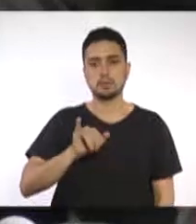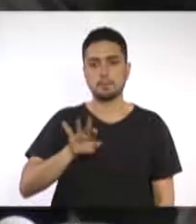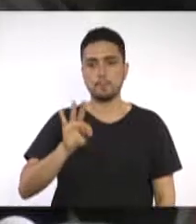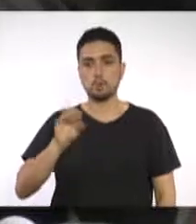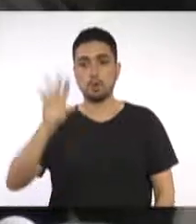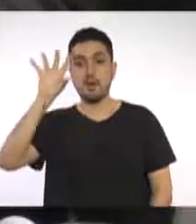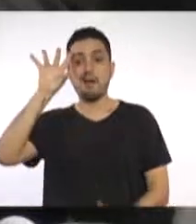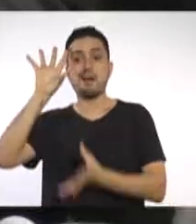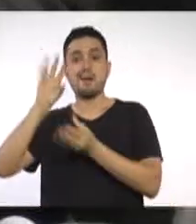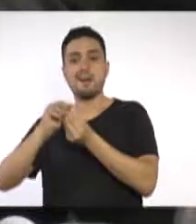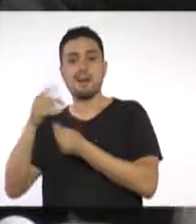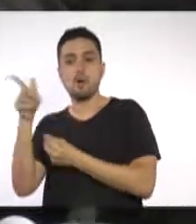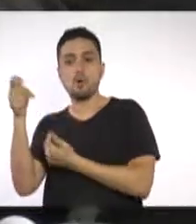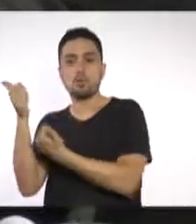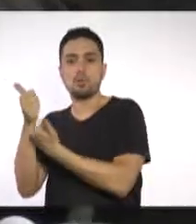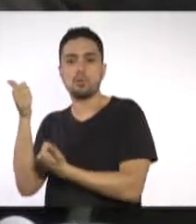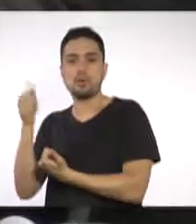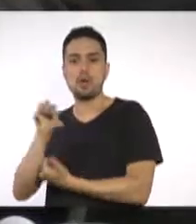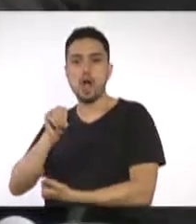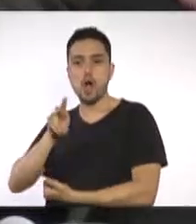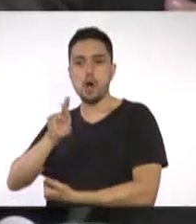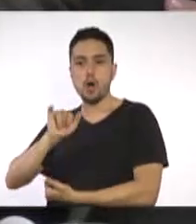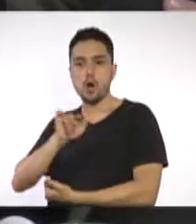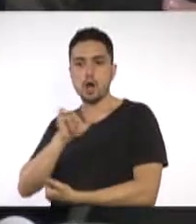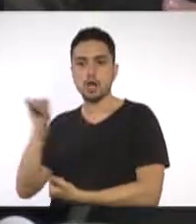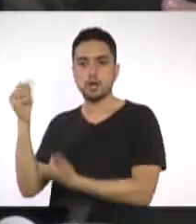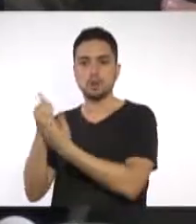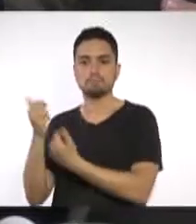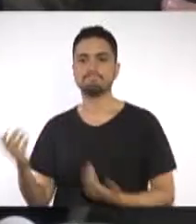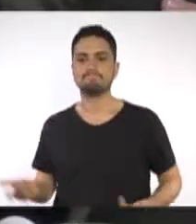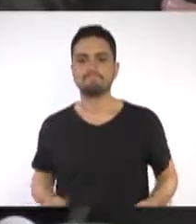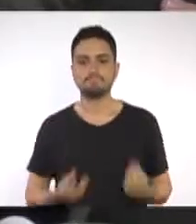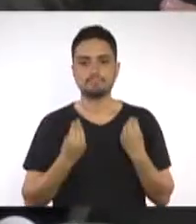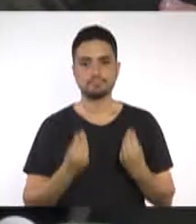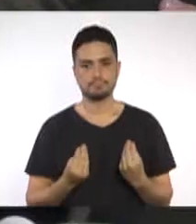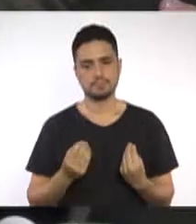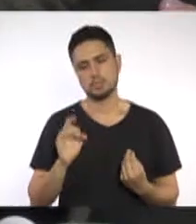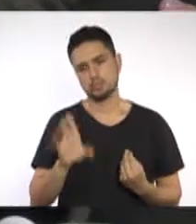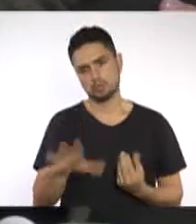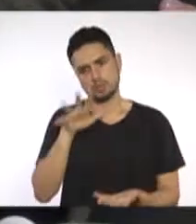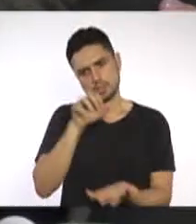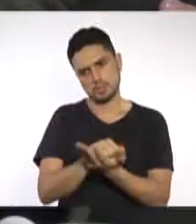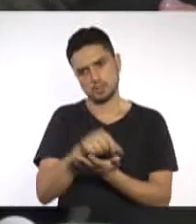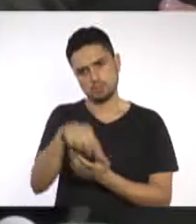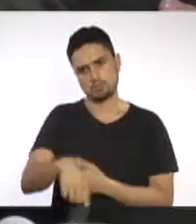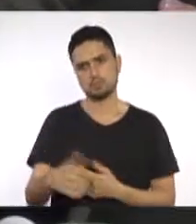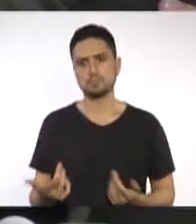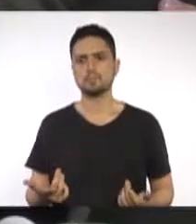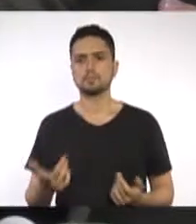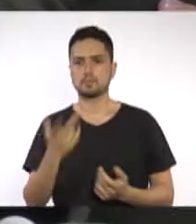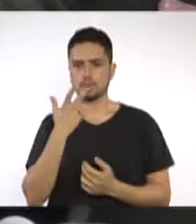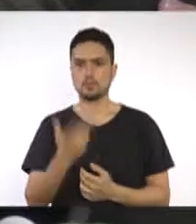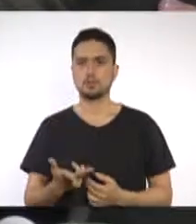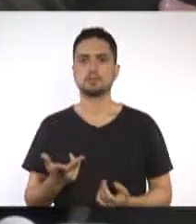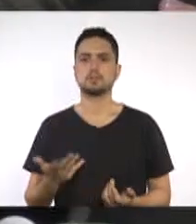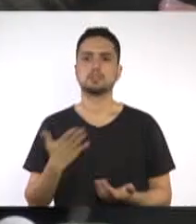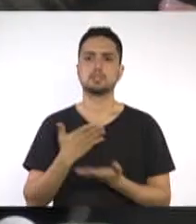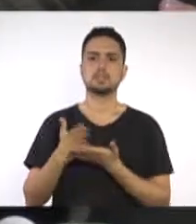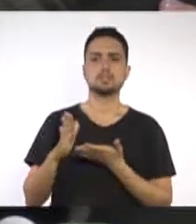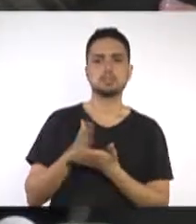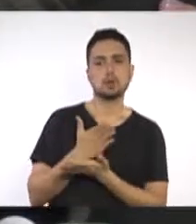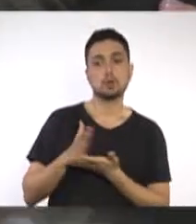órgão. Então, eu creio, e aqui é apenas um registro, vencido ou não, de que talvez não fosse